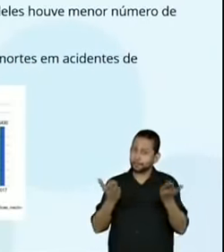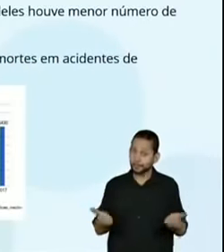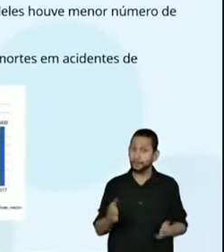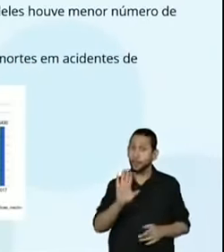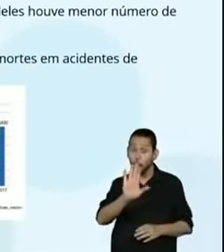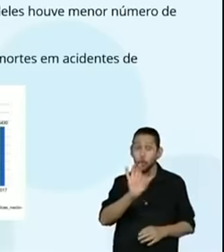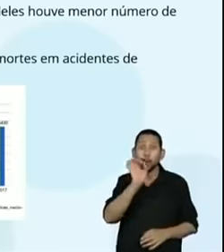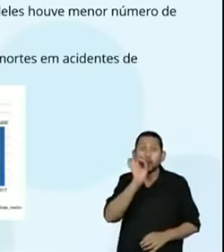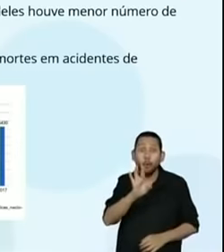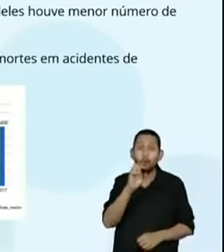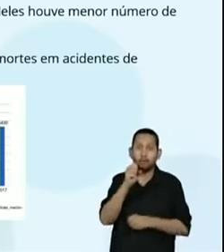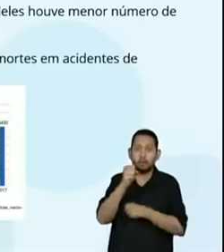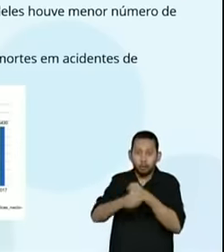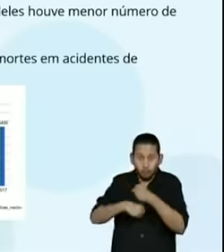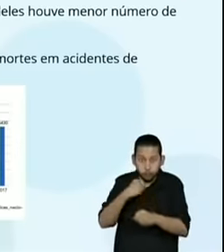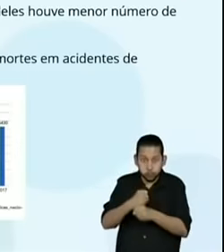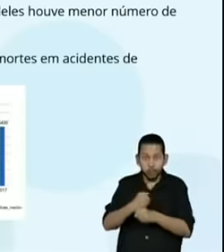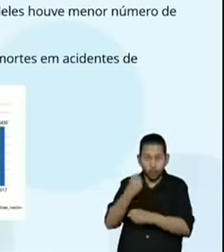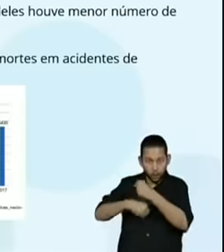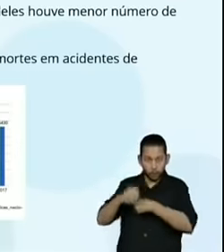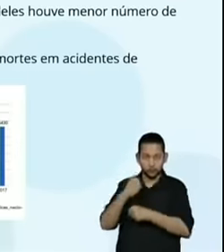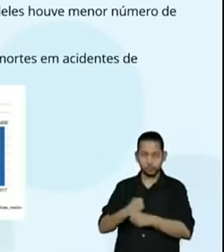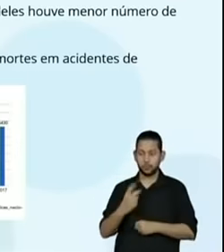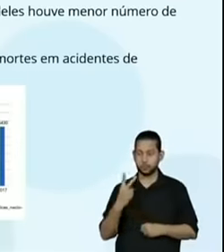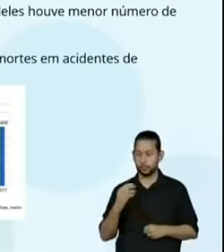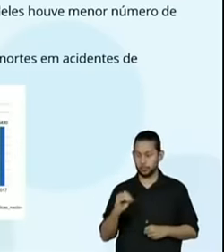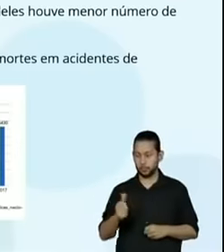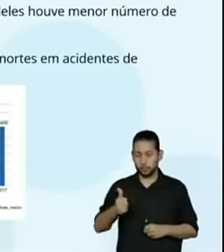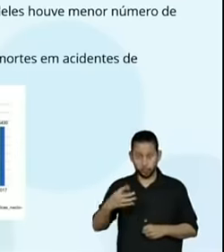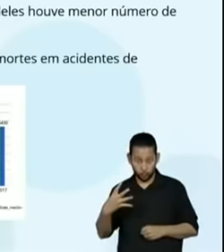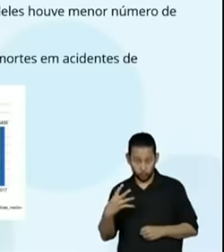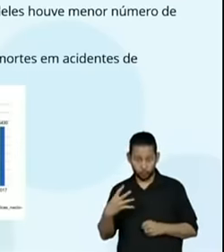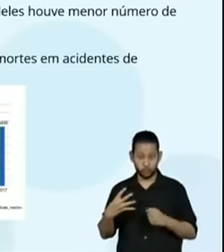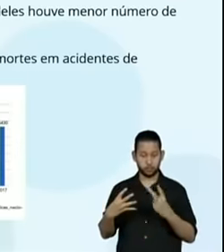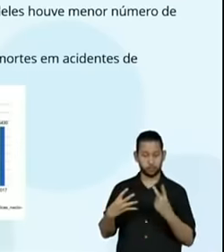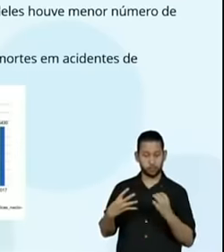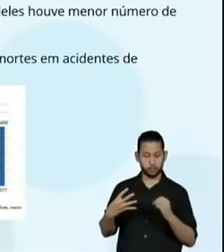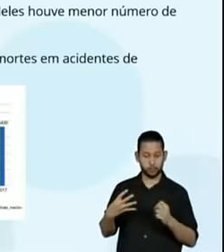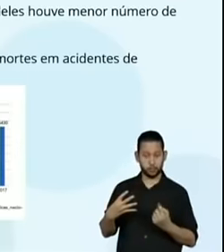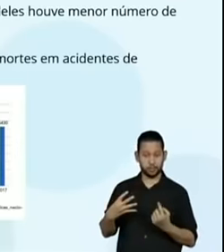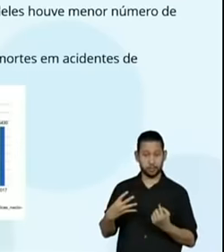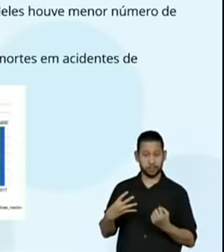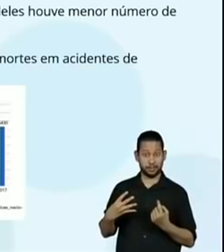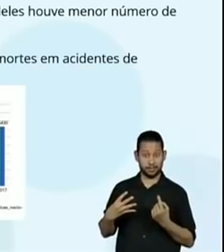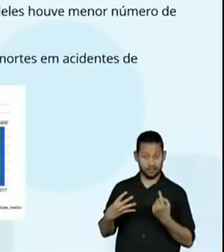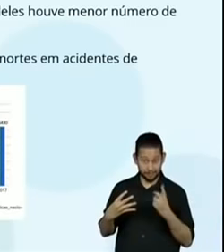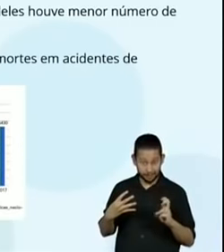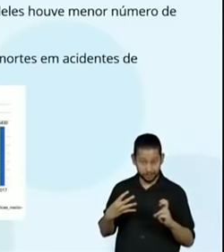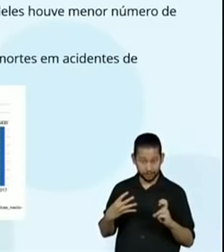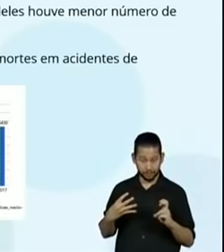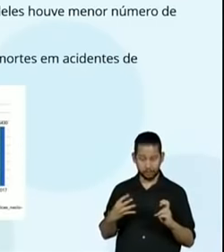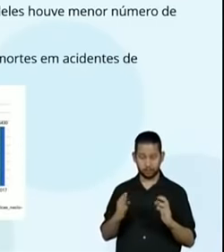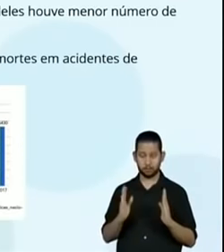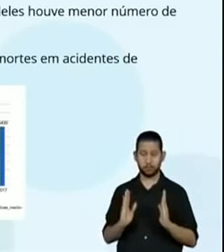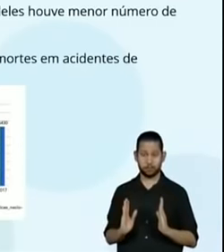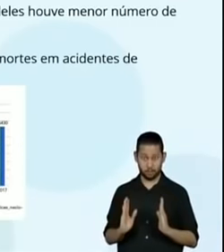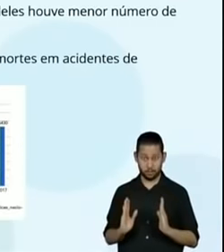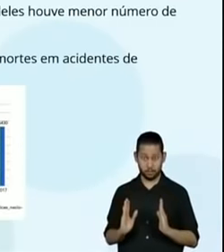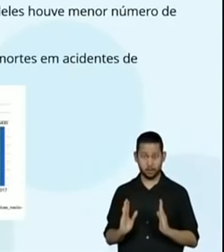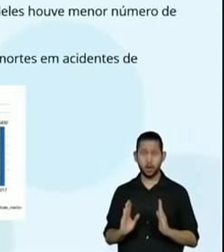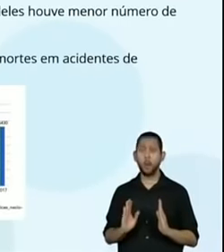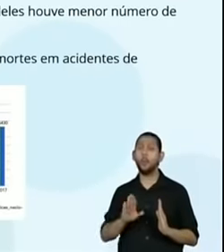Considerando os anos de 2014 e 2015, em qual deles